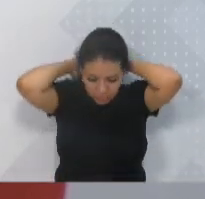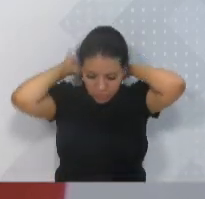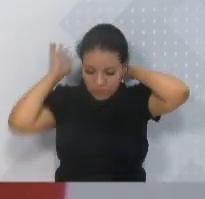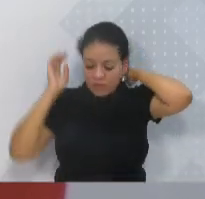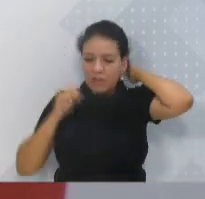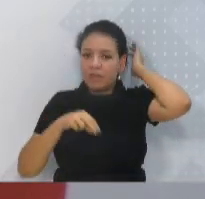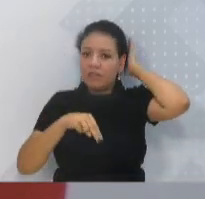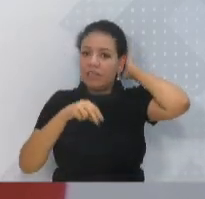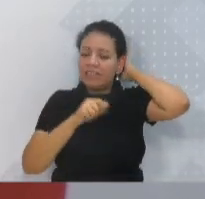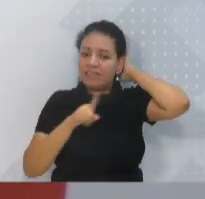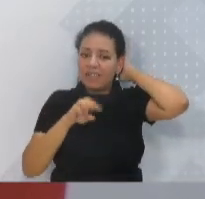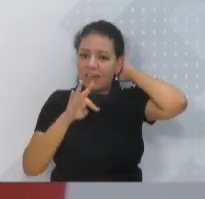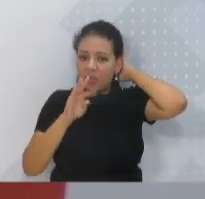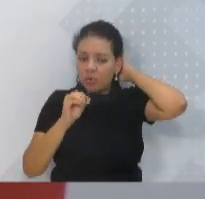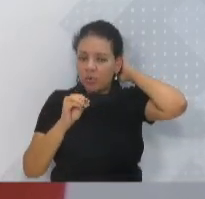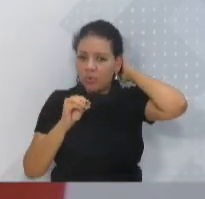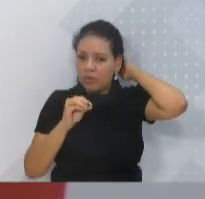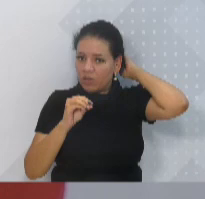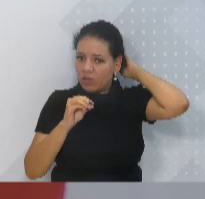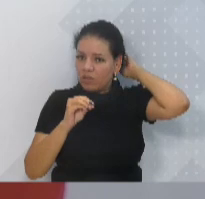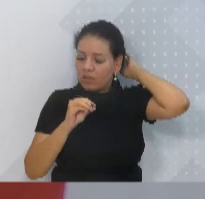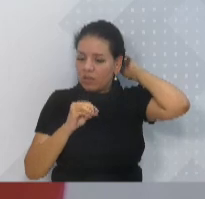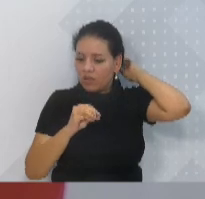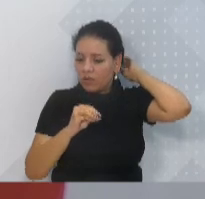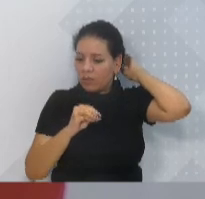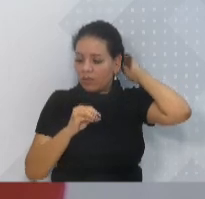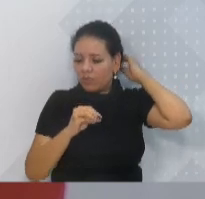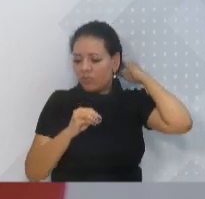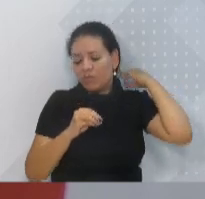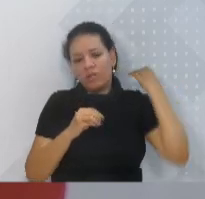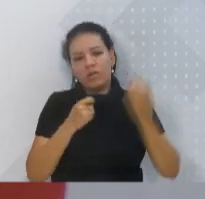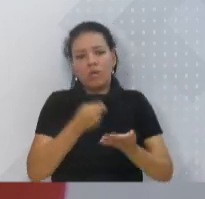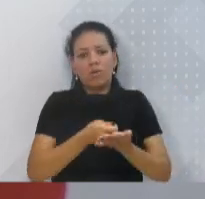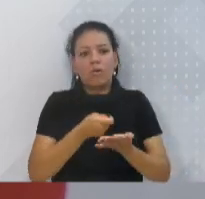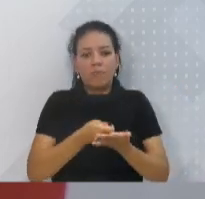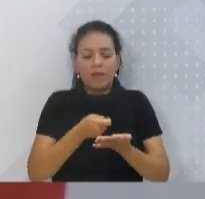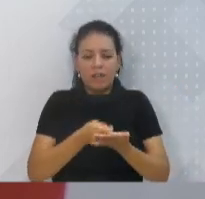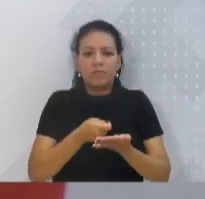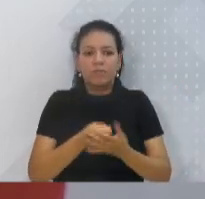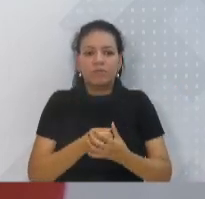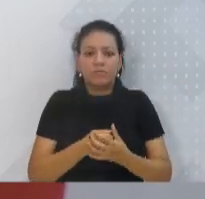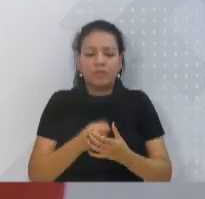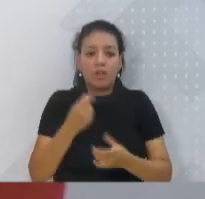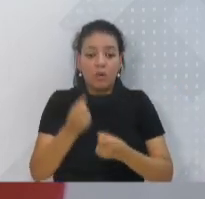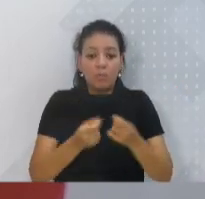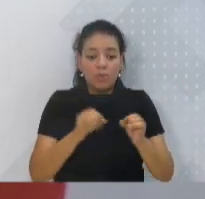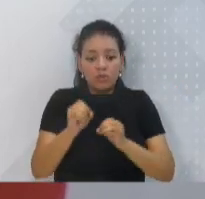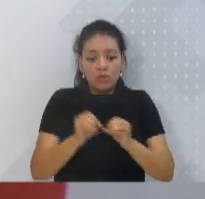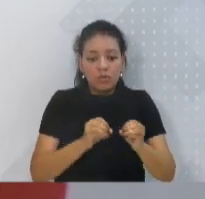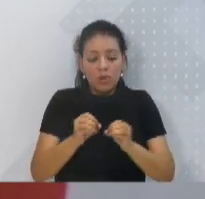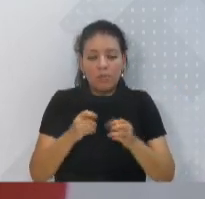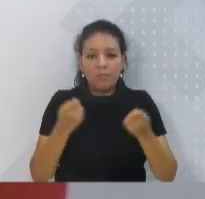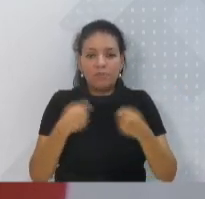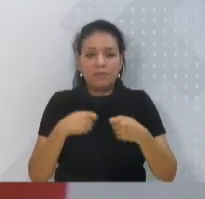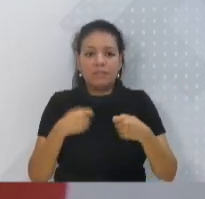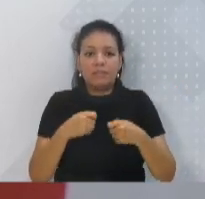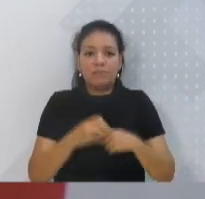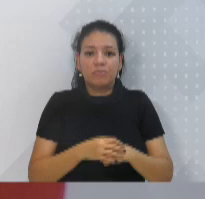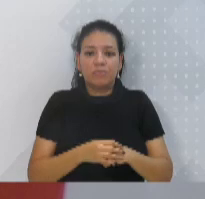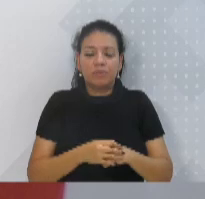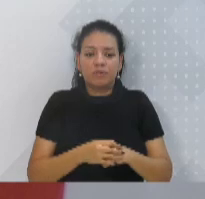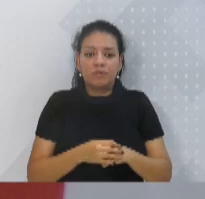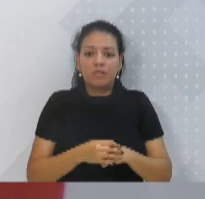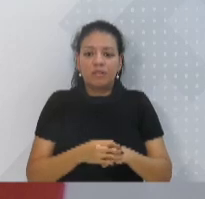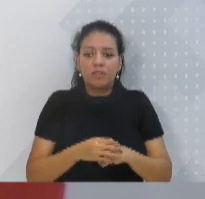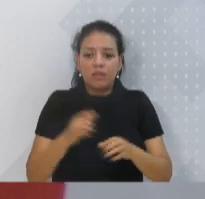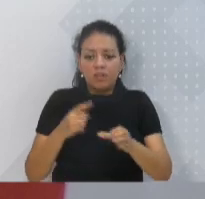Nazato tem questionado também essa questão e eu tenho cobrado do Executivo algumas obras que nós precisamos